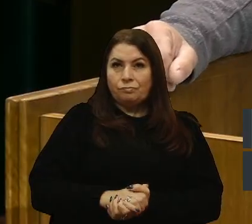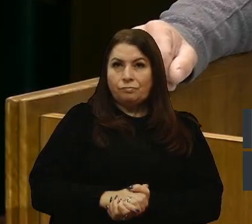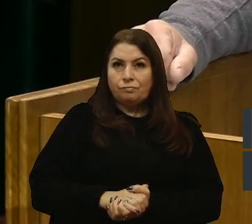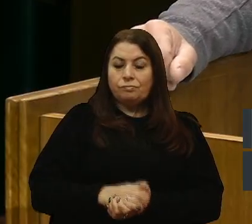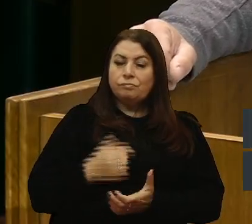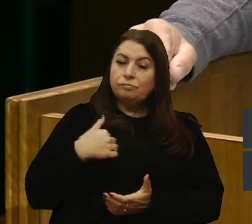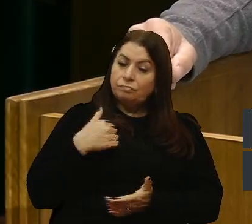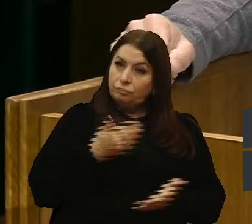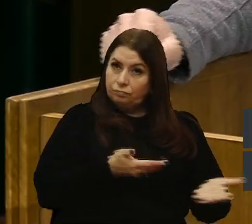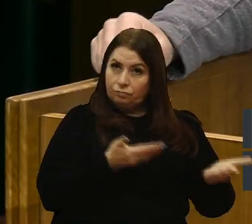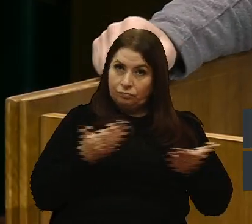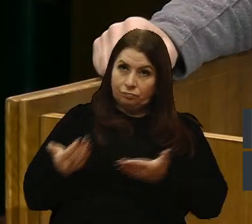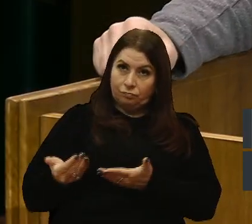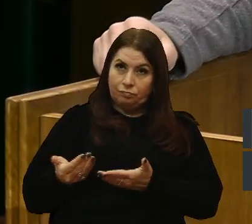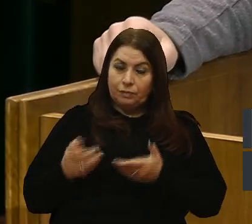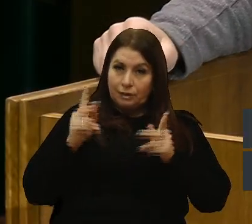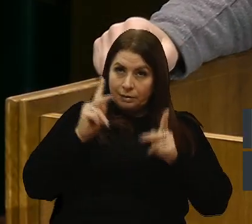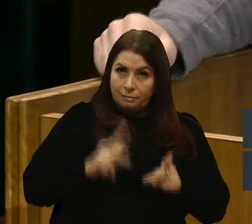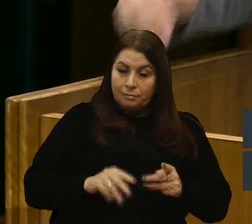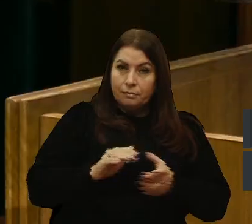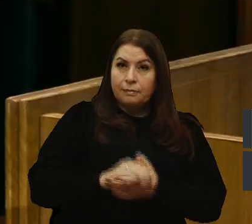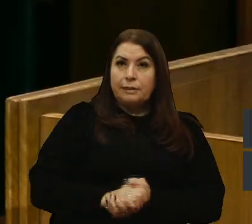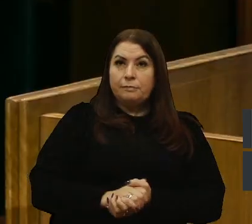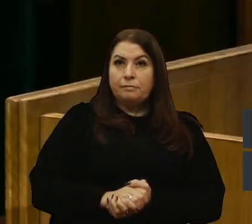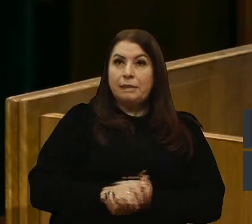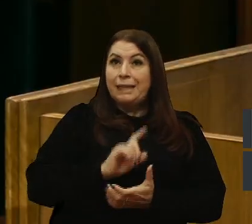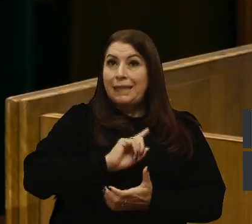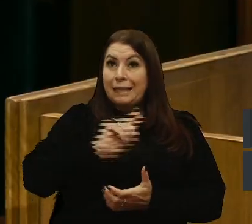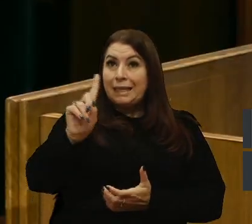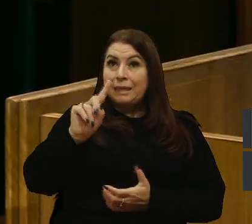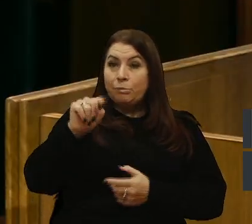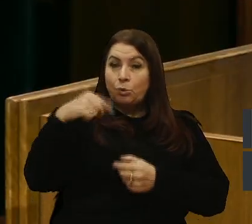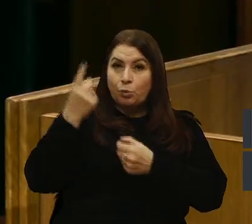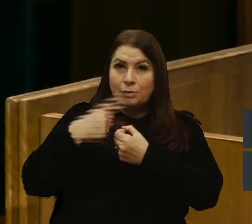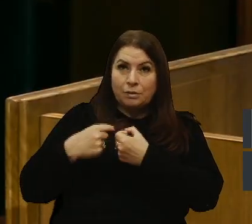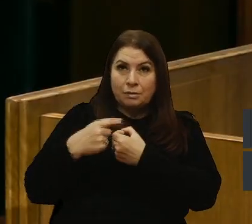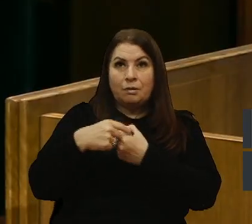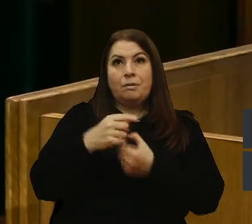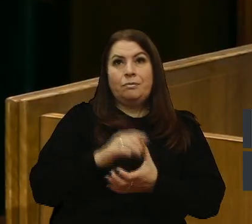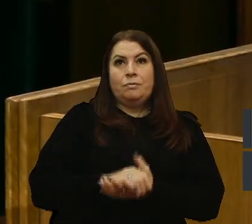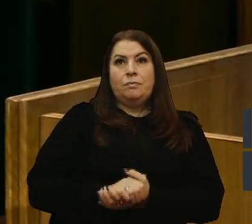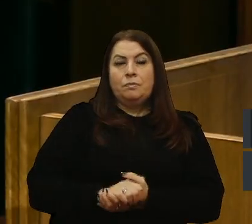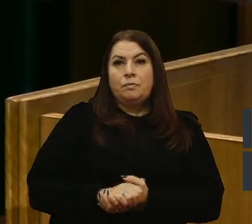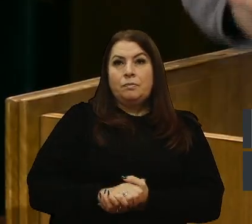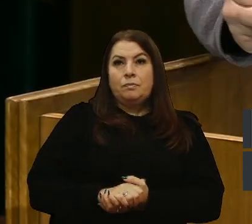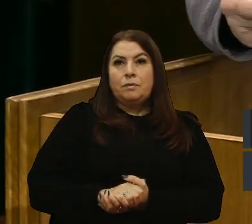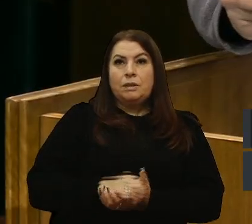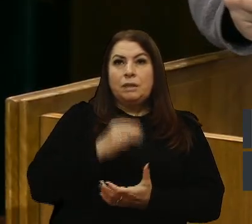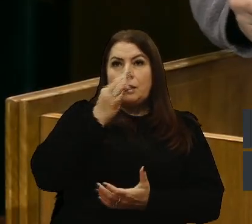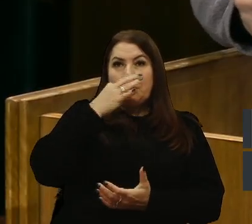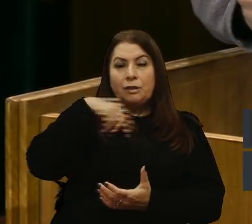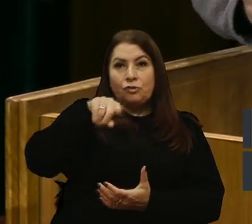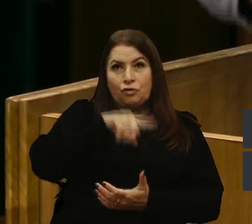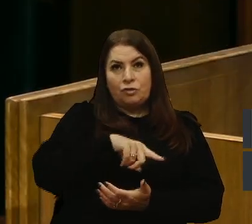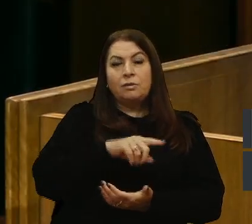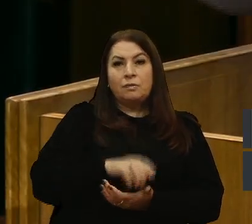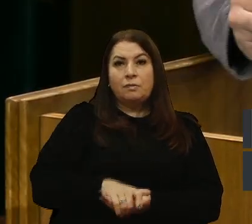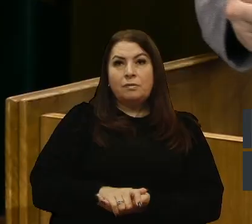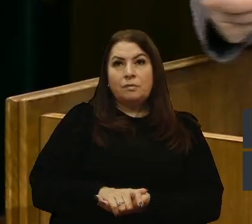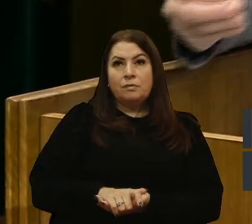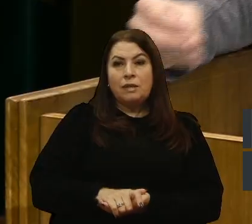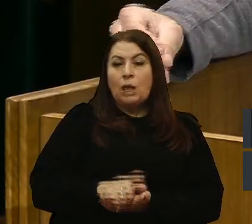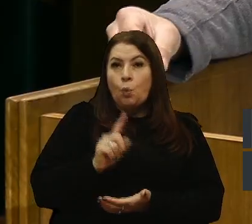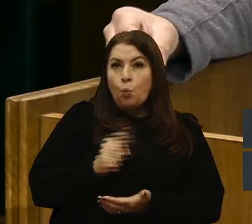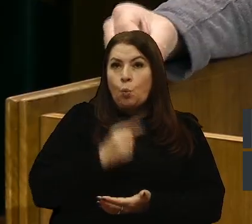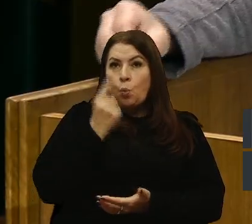Eu convido essas pessoas a irem para outras cidades. Caxias do Sul é a